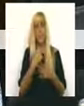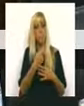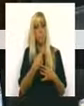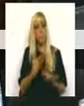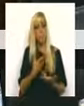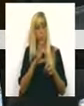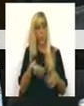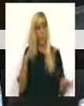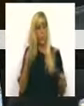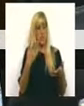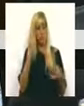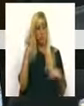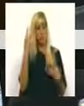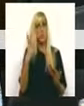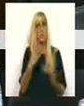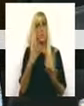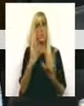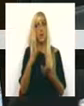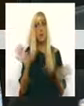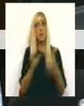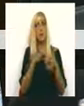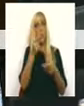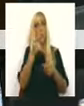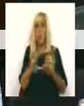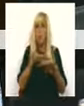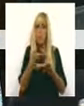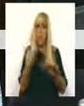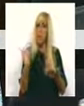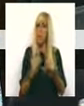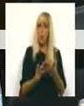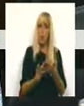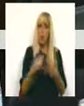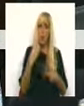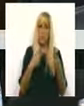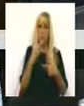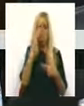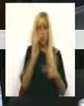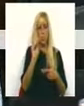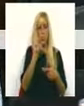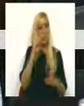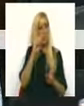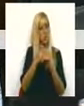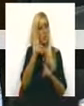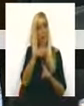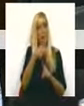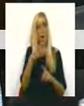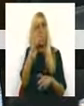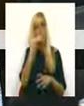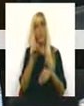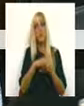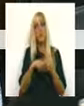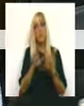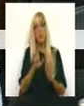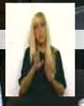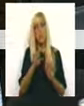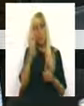o Parlamento, que eu saiba, a Comissão de Economia, até à data, não tem a avaliação que foi recomendada e que era exigível que o Governo fizesse,